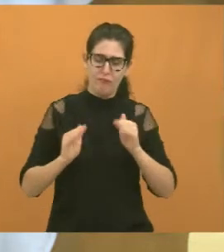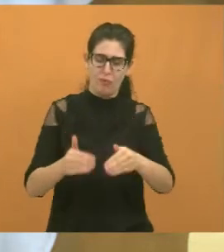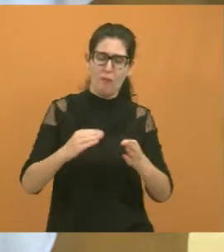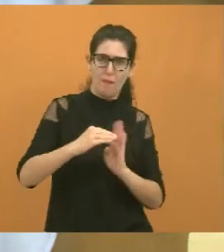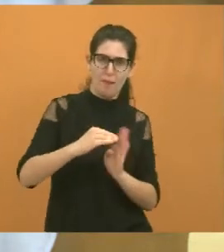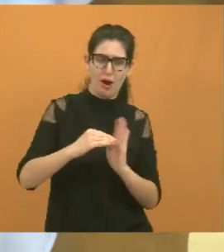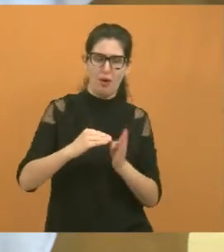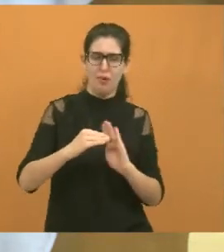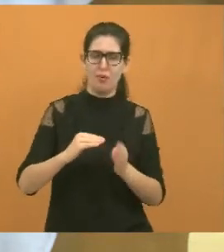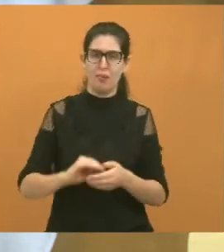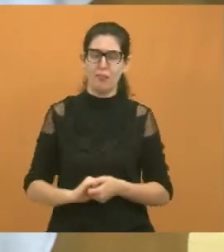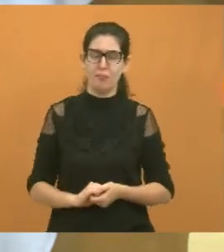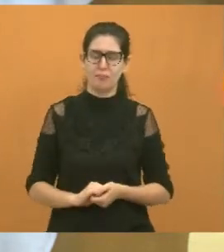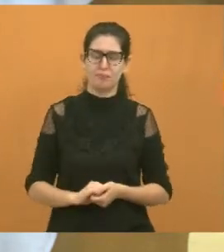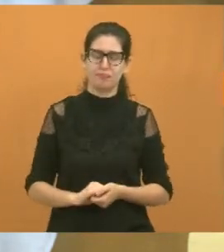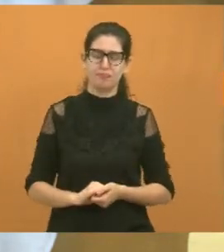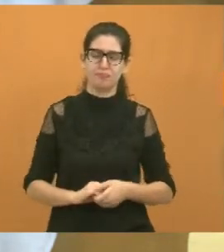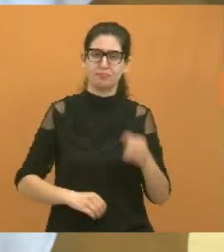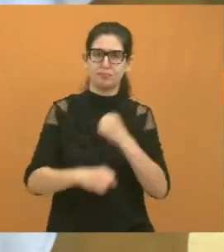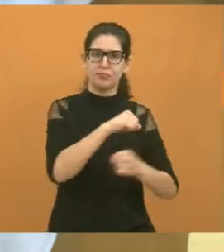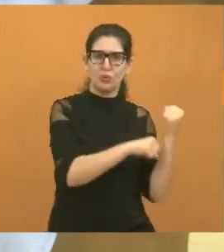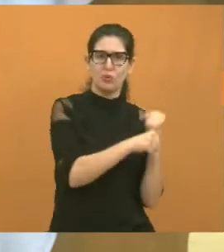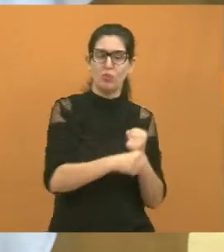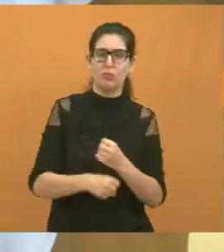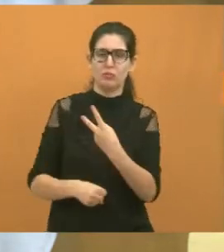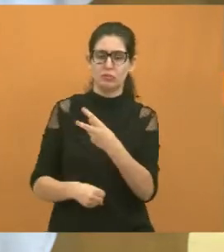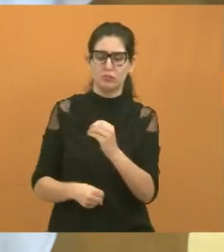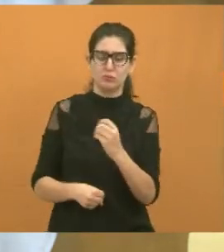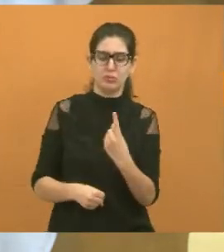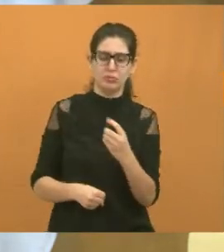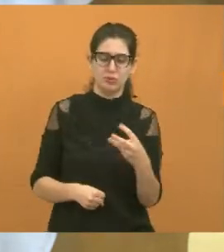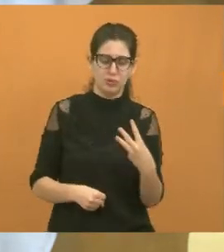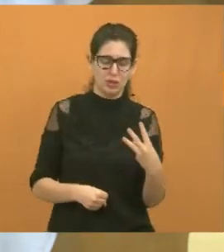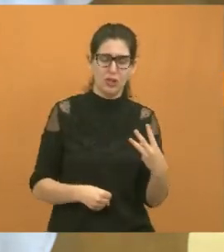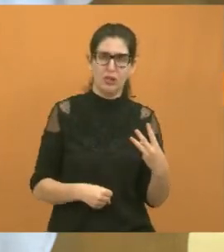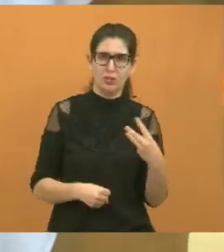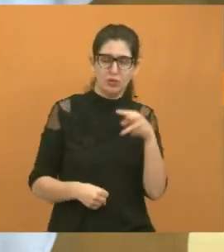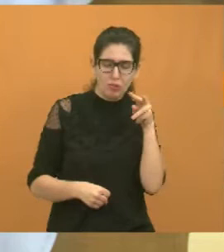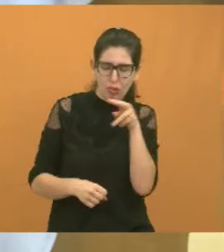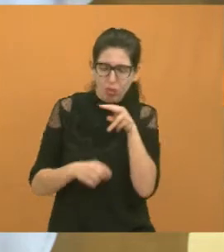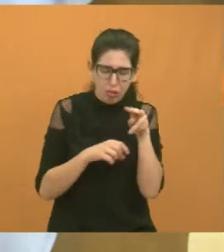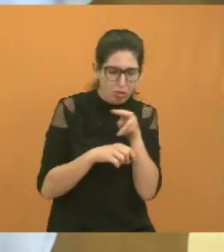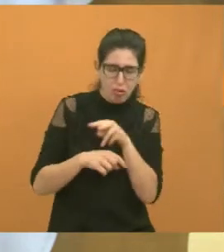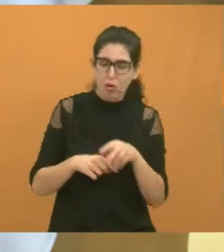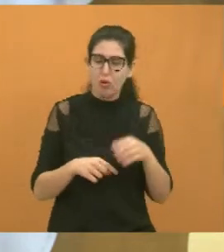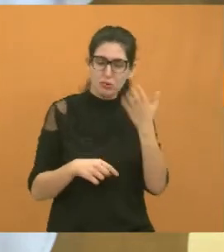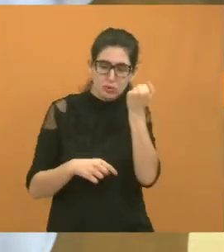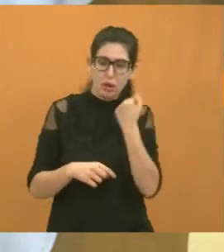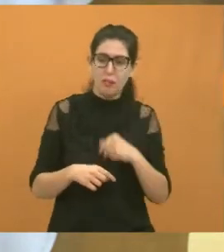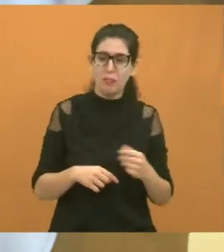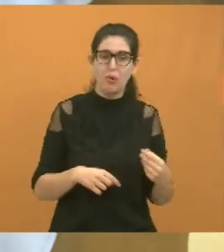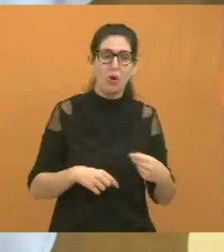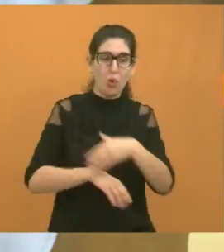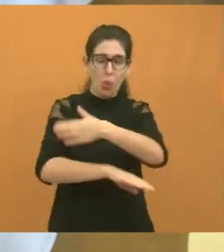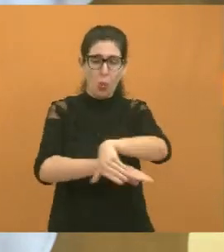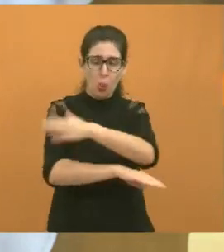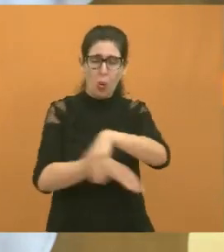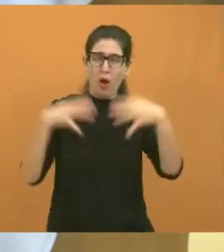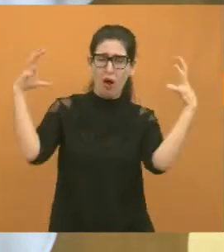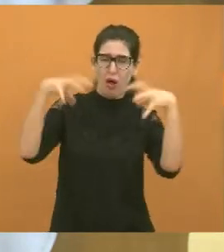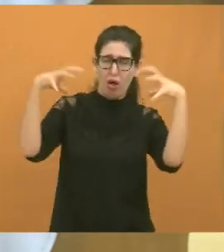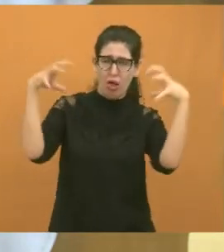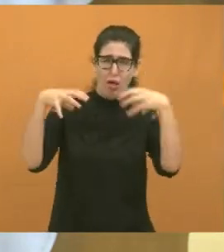nós acompanhamos aquela situação desde 2013, Juarez. Aquela rua era terrível. A enxurrada entrava, invadia casas